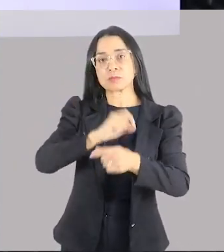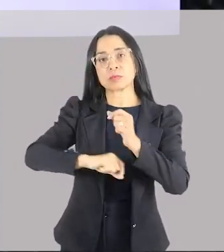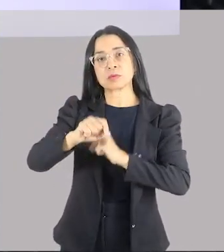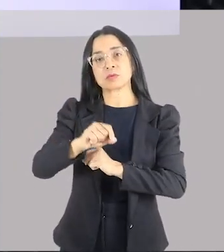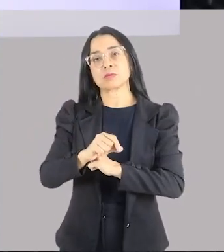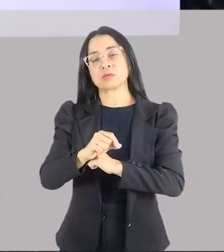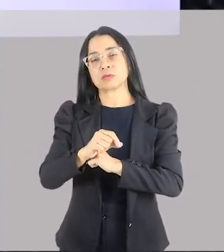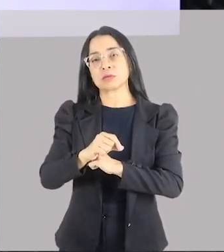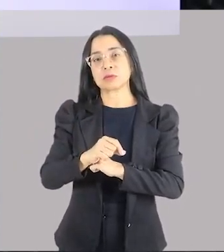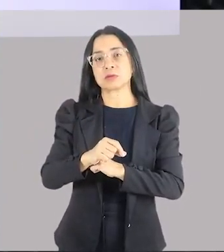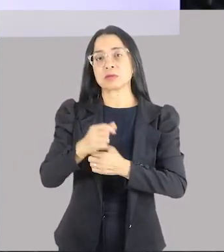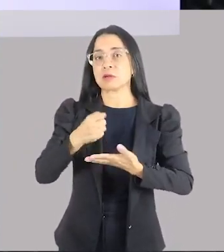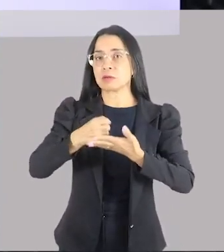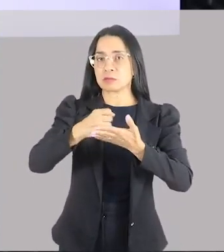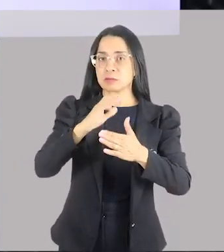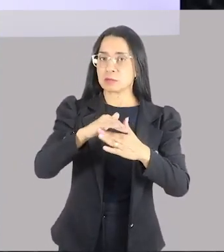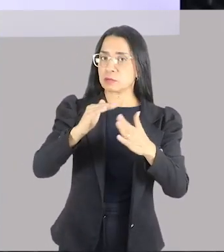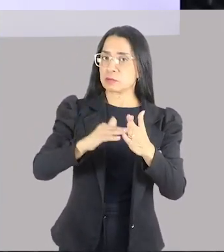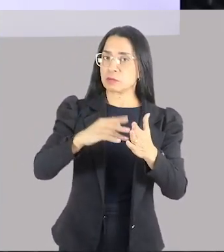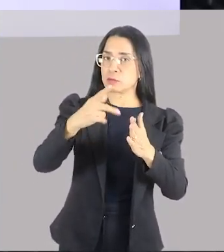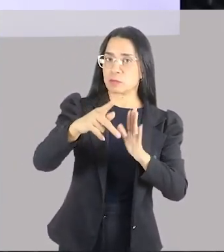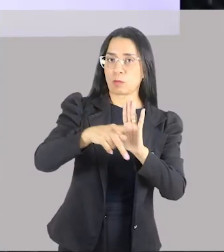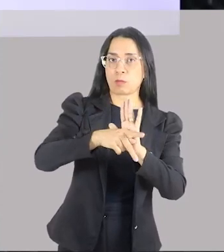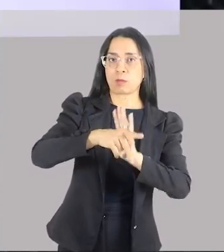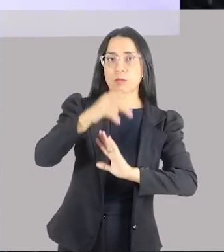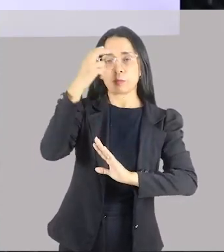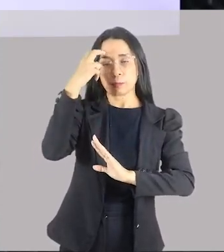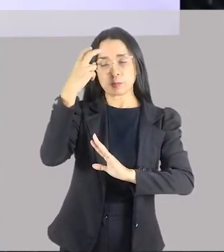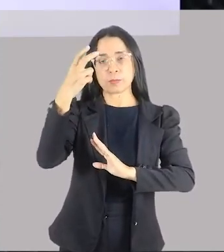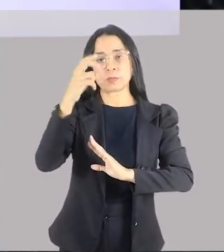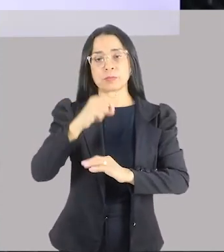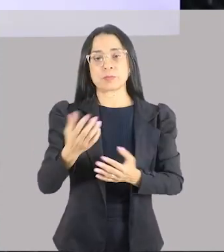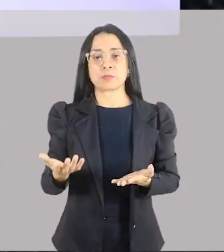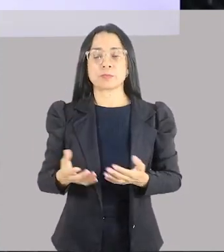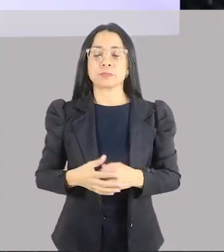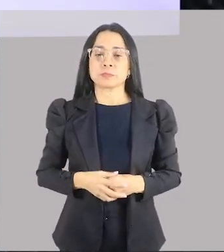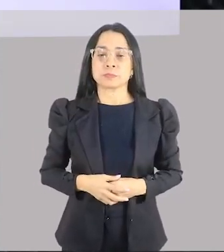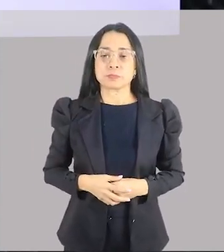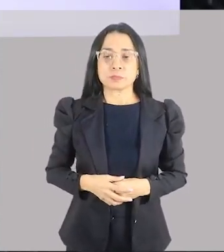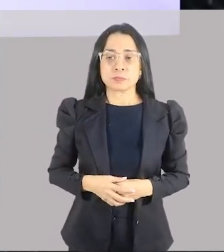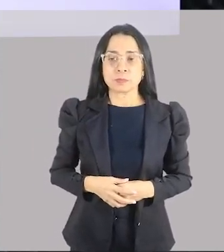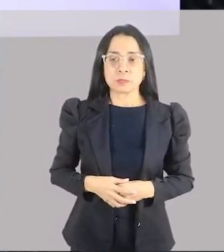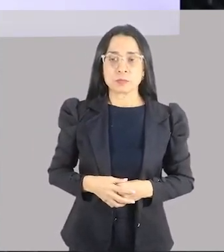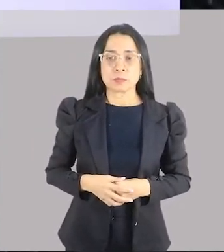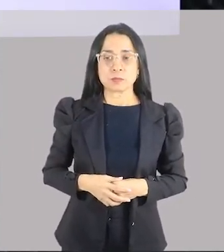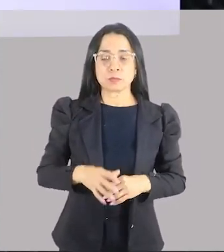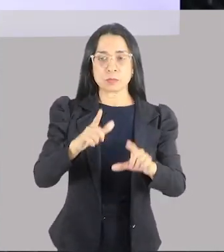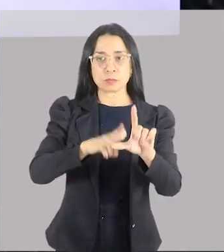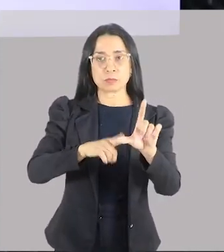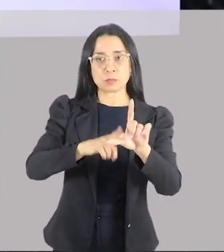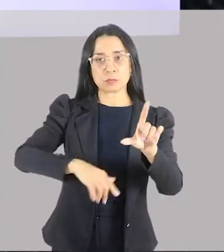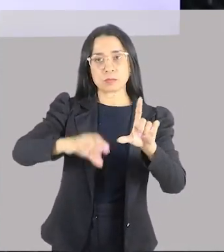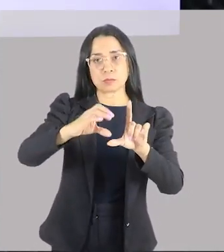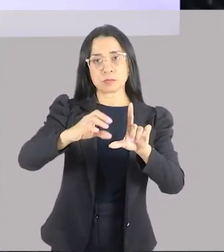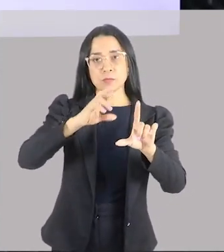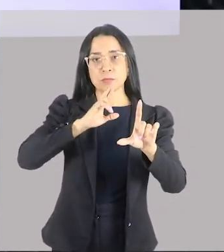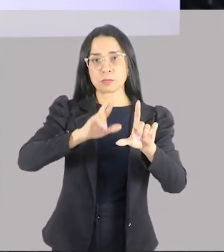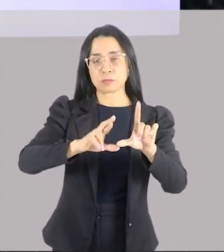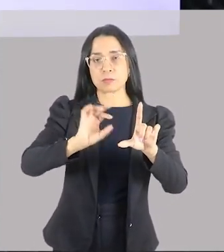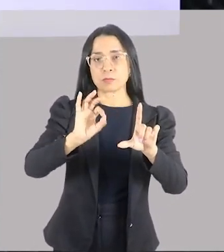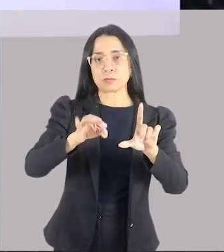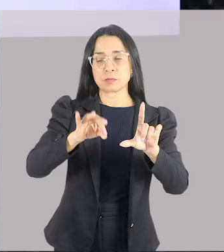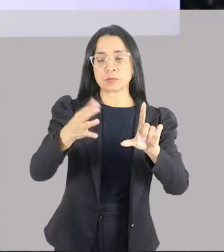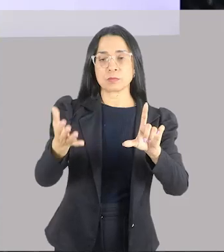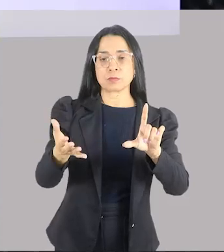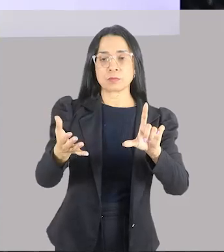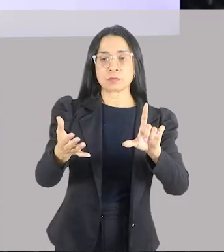sua inteligência. Olha como a filosofia é boa para você. Então, vamos seguir aqui? Letra C de casa, você assinala aí, porque